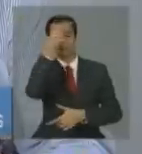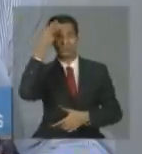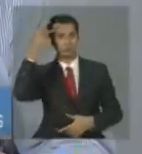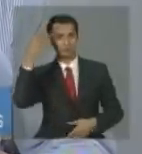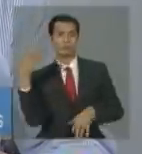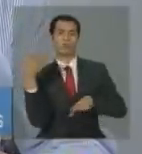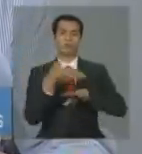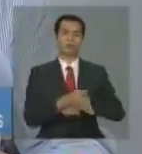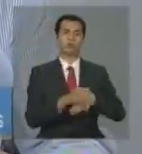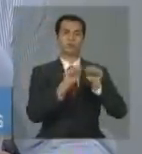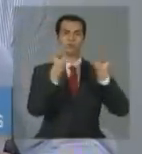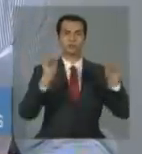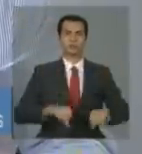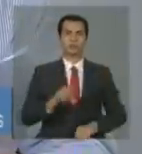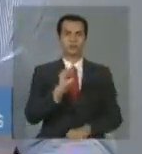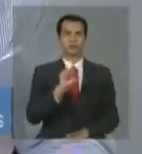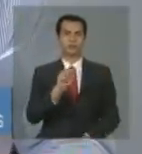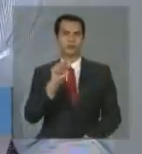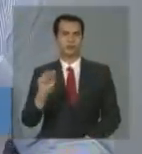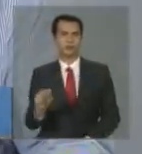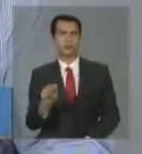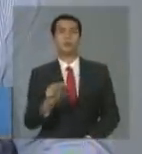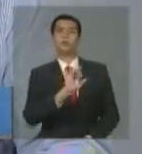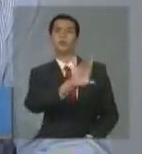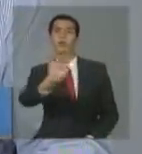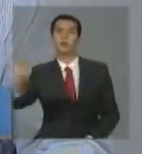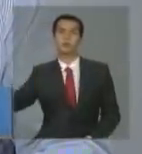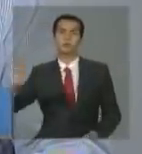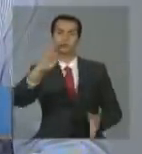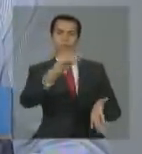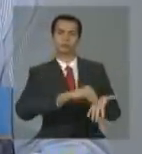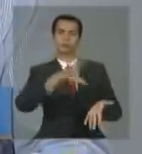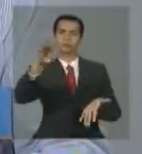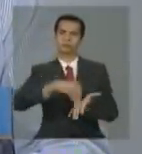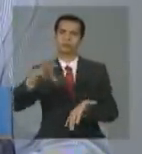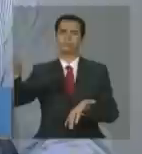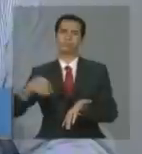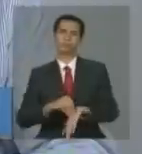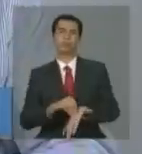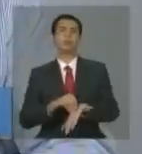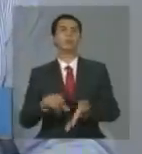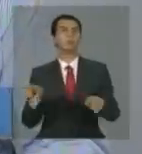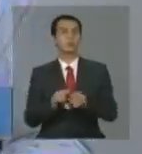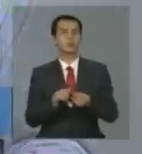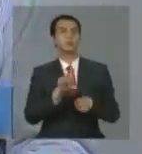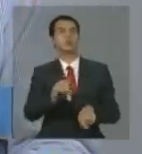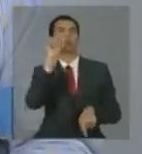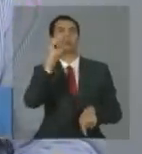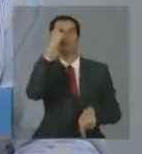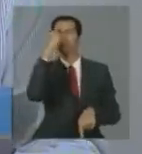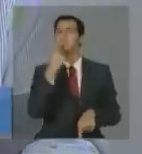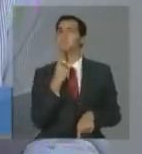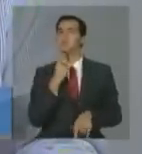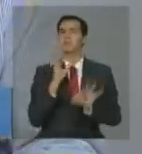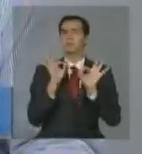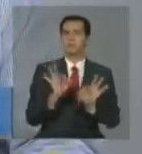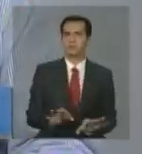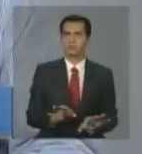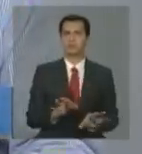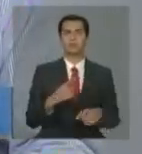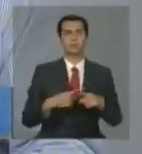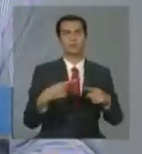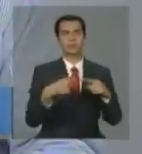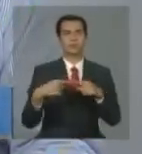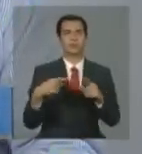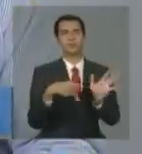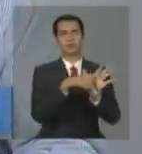cadastrar esses usuários e vai delegar um perfil adequado para que ele possa, para que os usuários possam acessar o sistema de acordo com as suas competências.